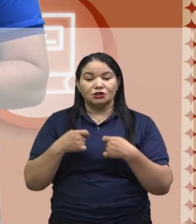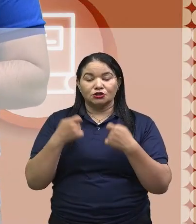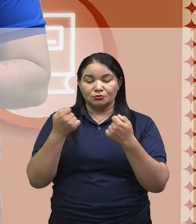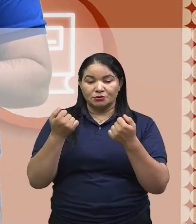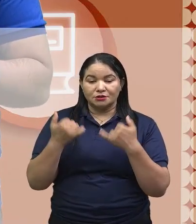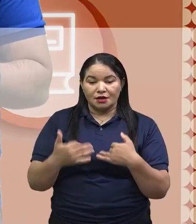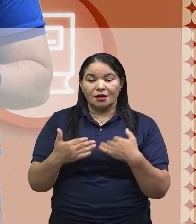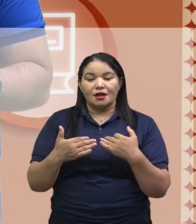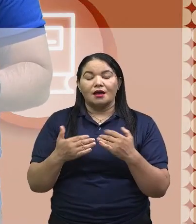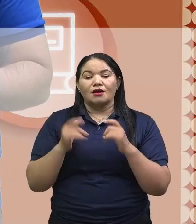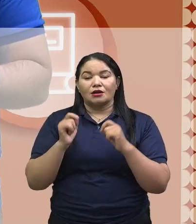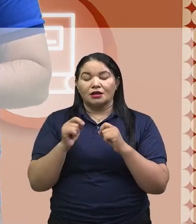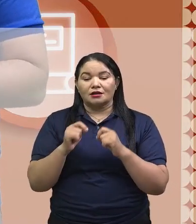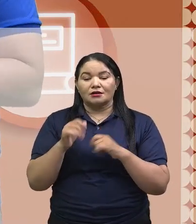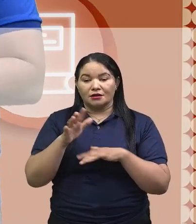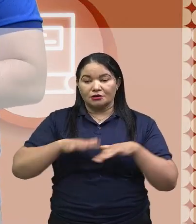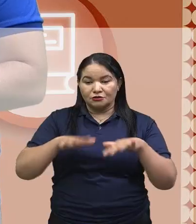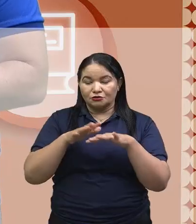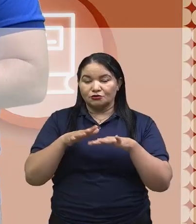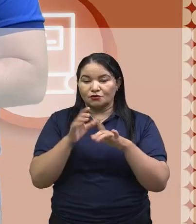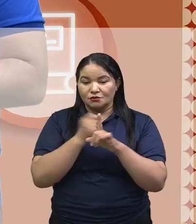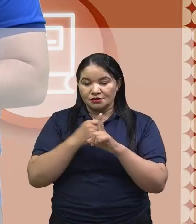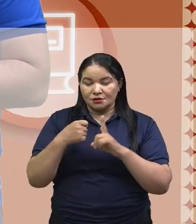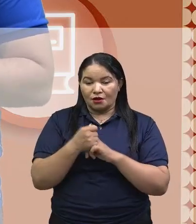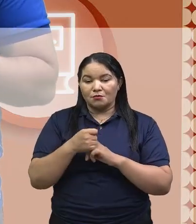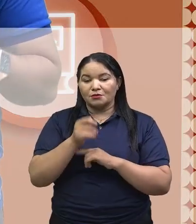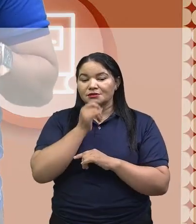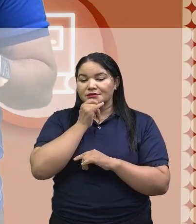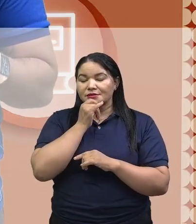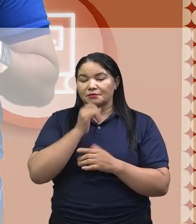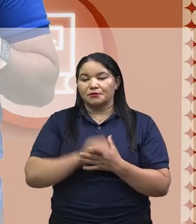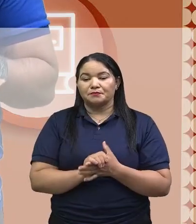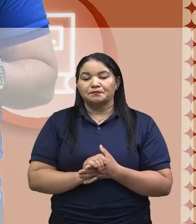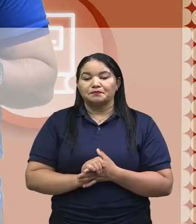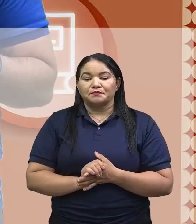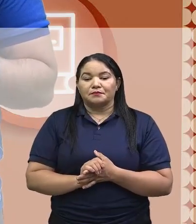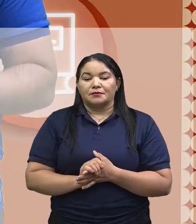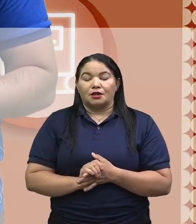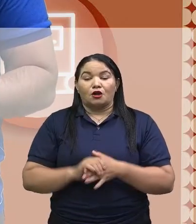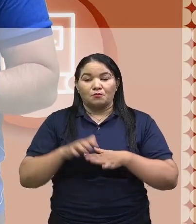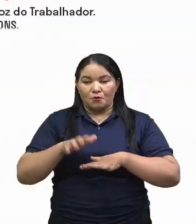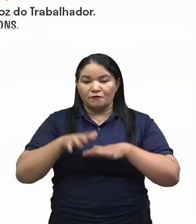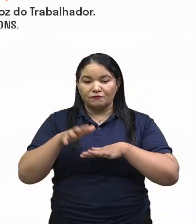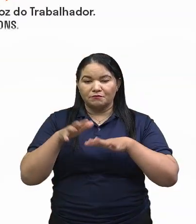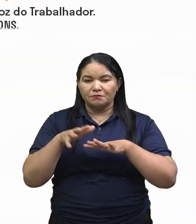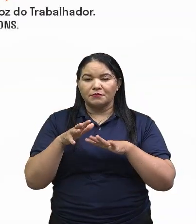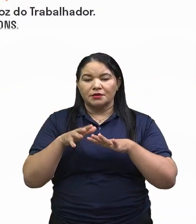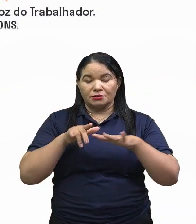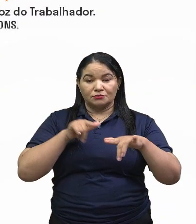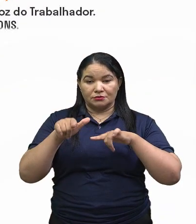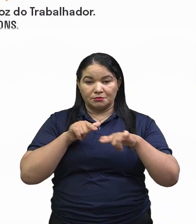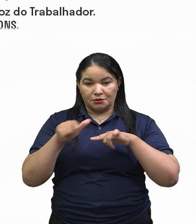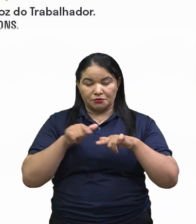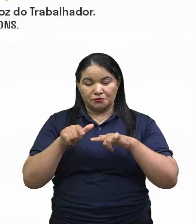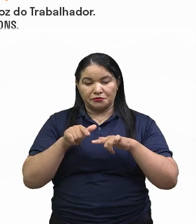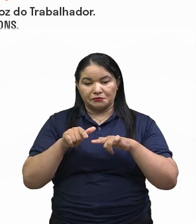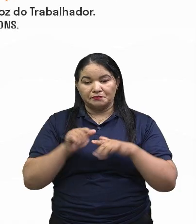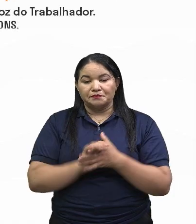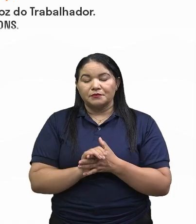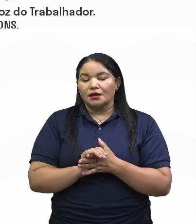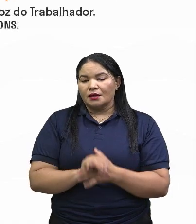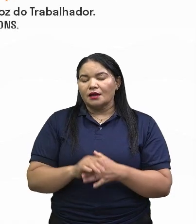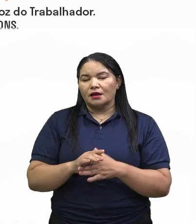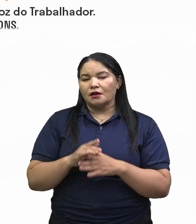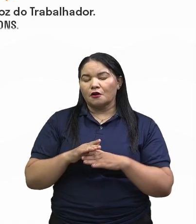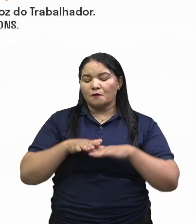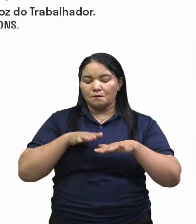dos aspectos sociais, como, por exemplo, o movimento operário. Tá? Esse movimento